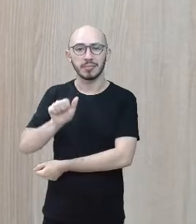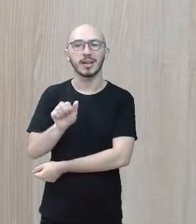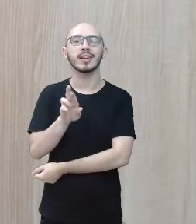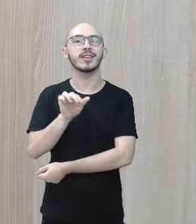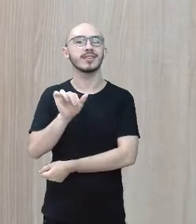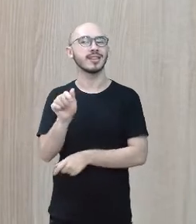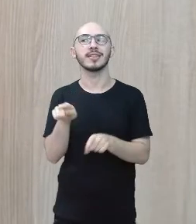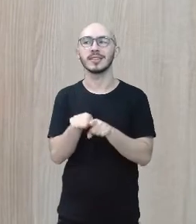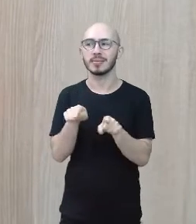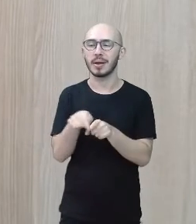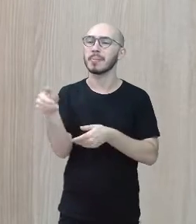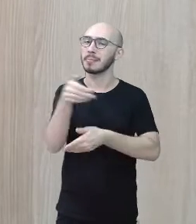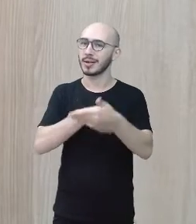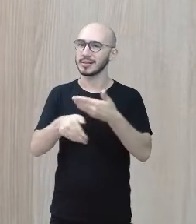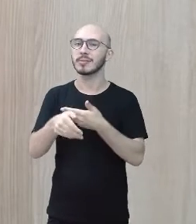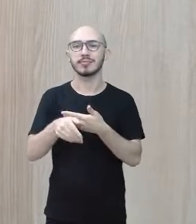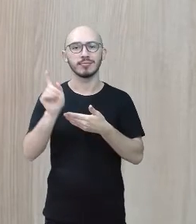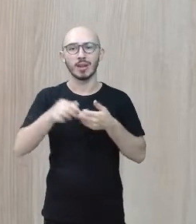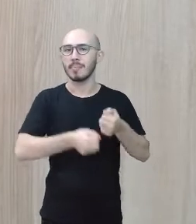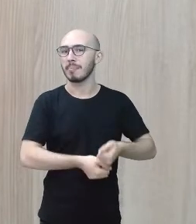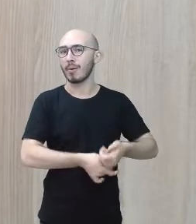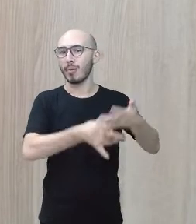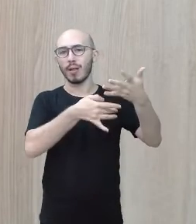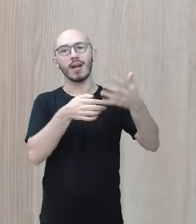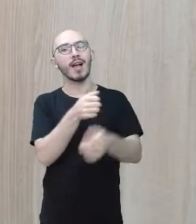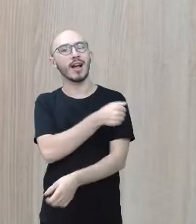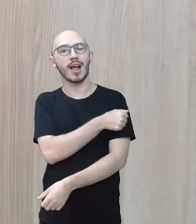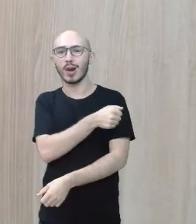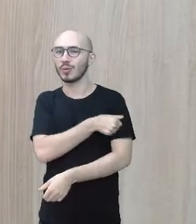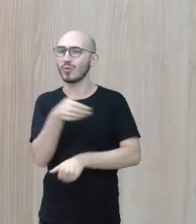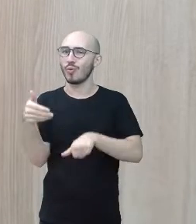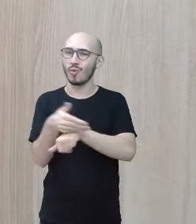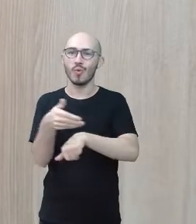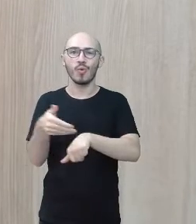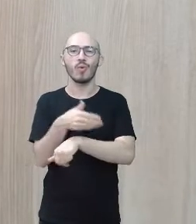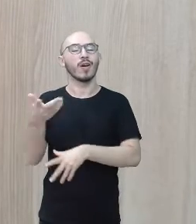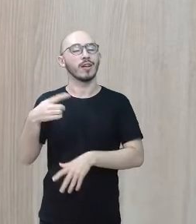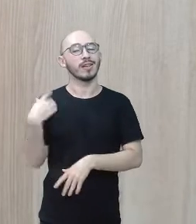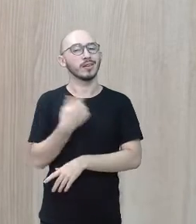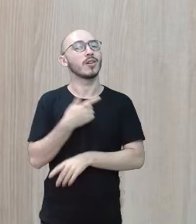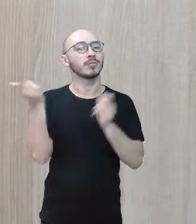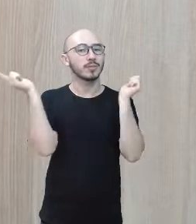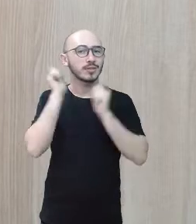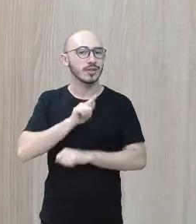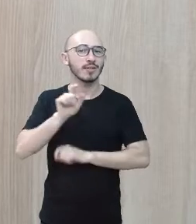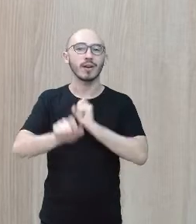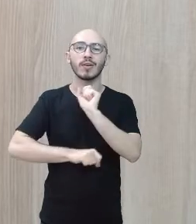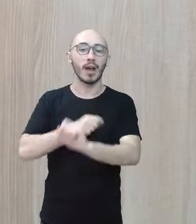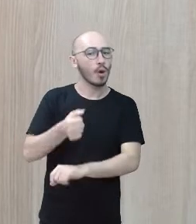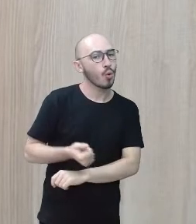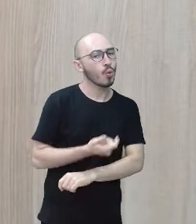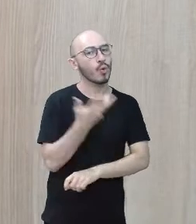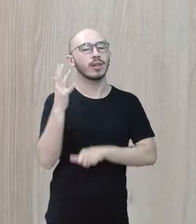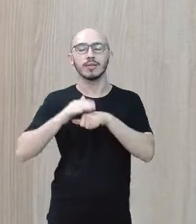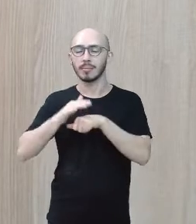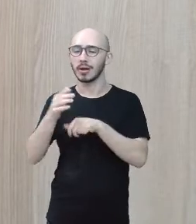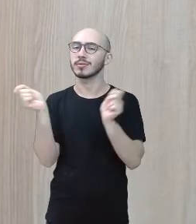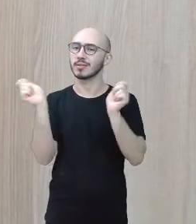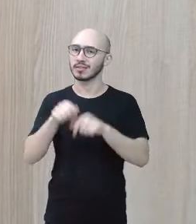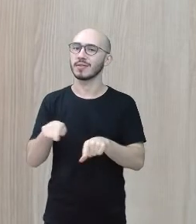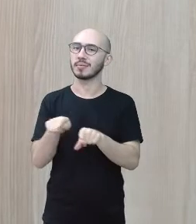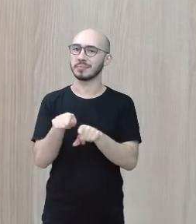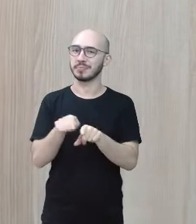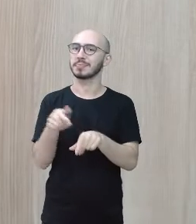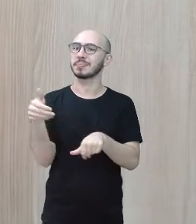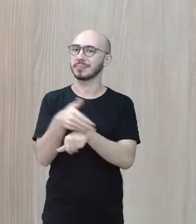E esse número ele vem aumentando cada vez mais, mas a gente sabe que podemos alcançar uma quantidade maior de alunos da rede, tá